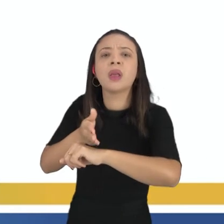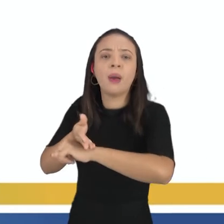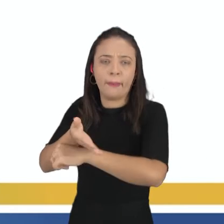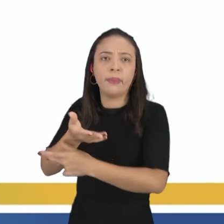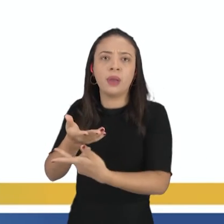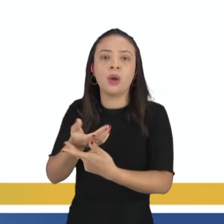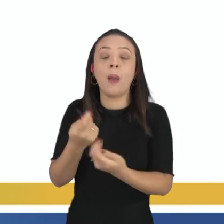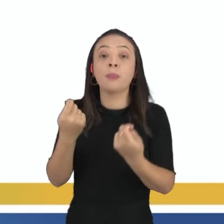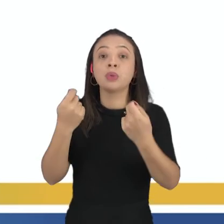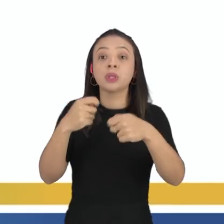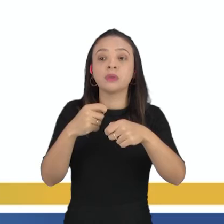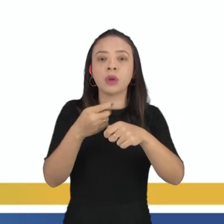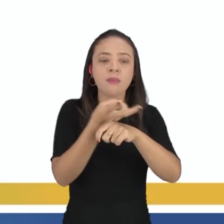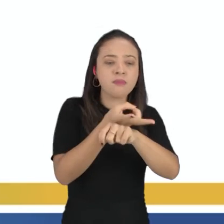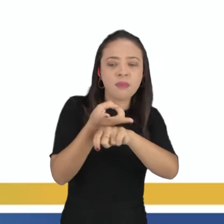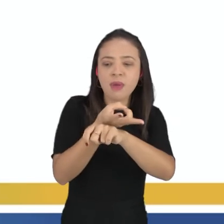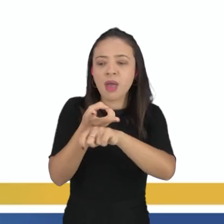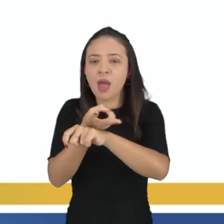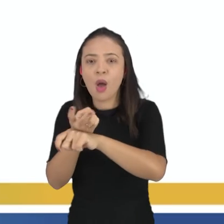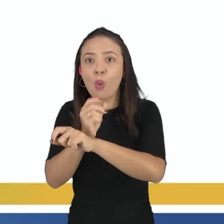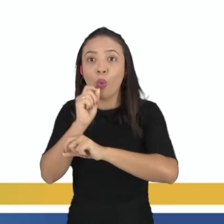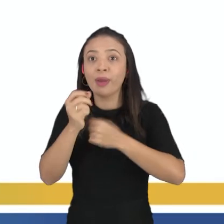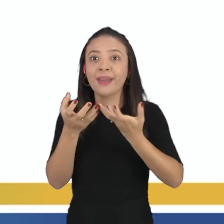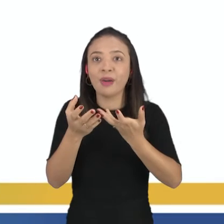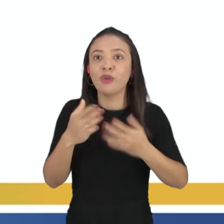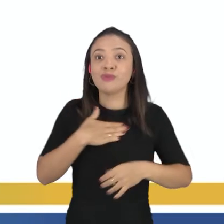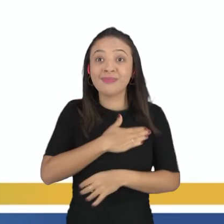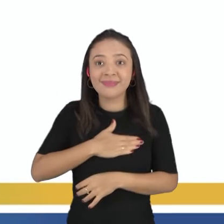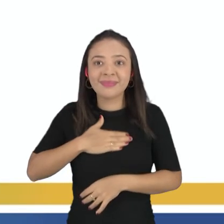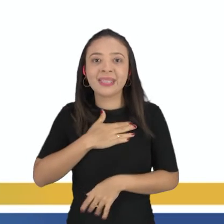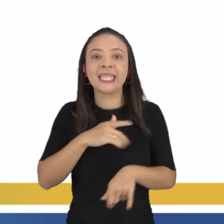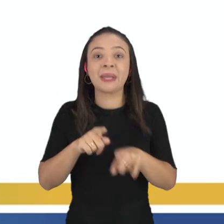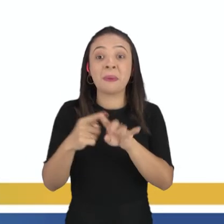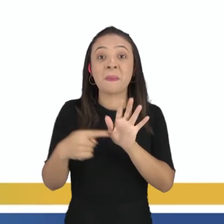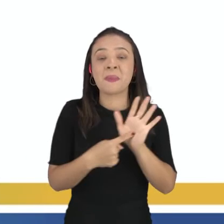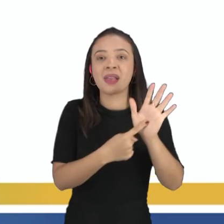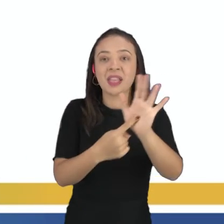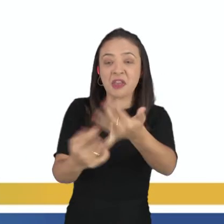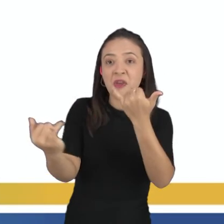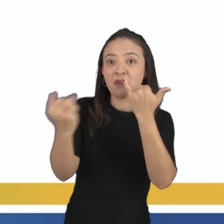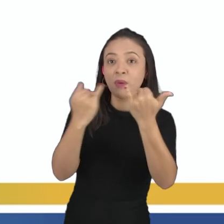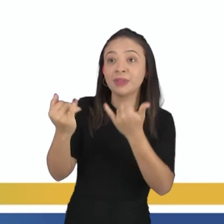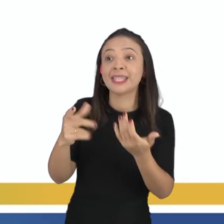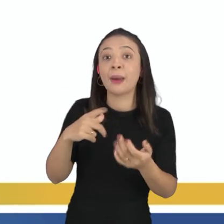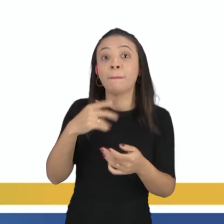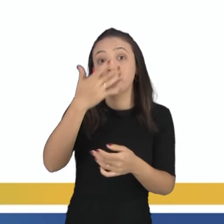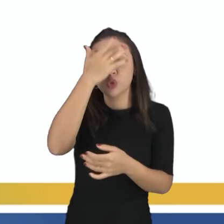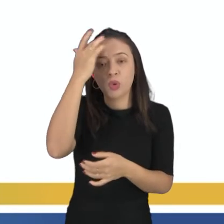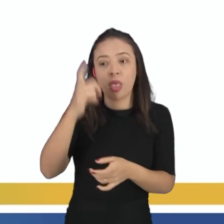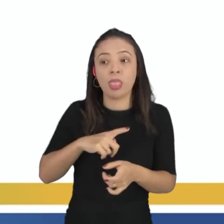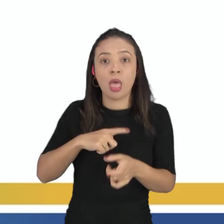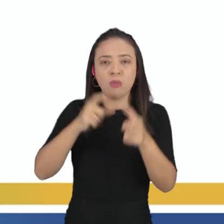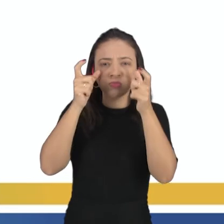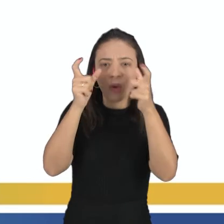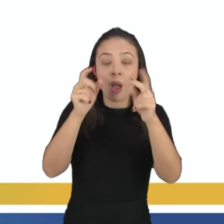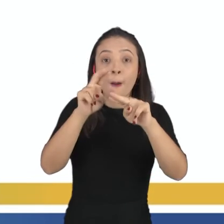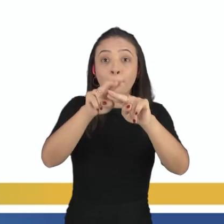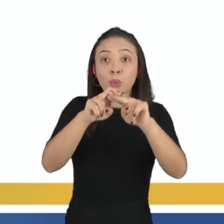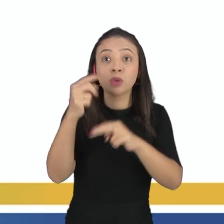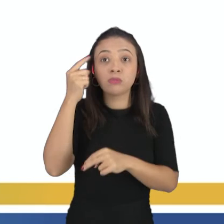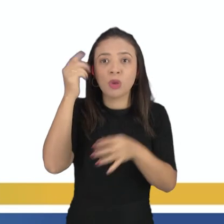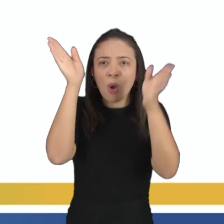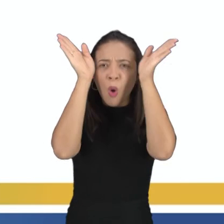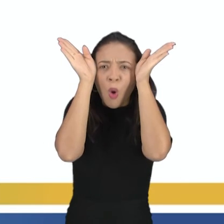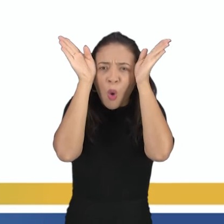indivíduo, consegue rastrear seus gostos e propor notícias ligadas aos seus interesses, limitando assim o modo de pensar